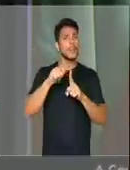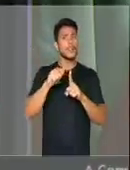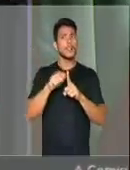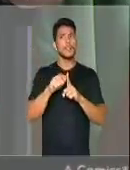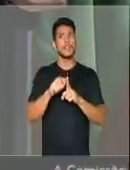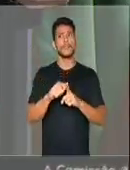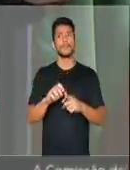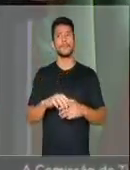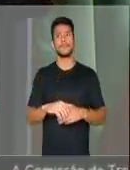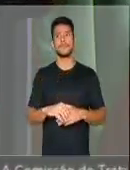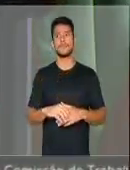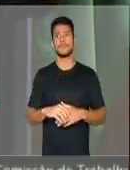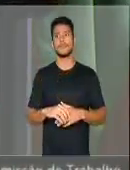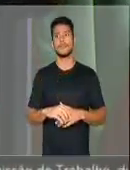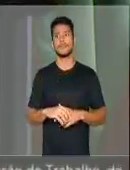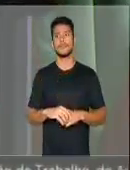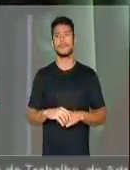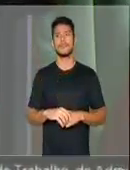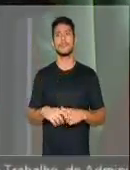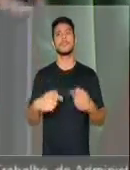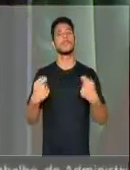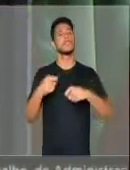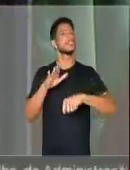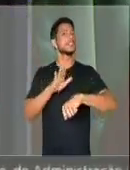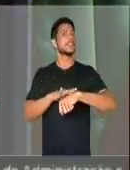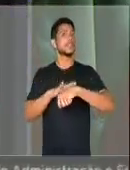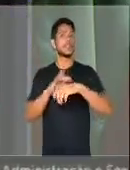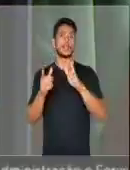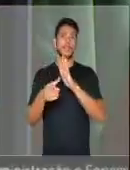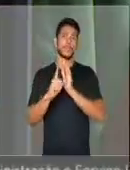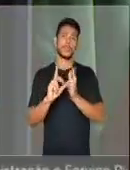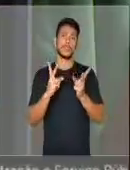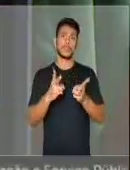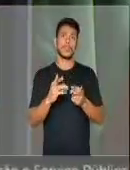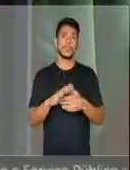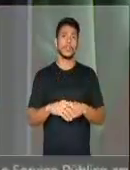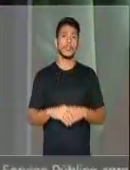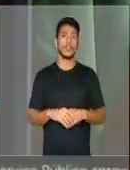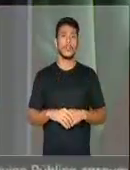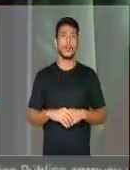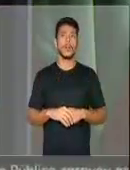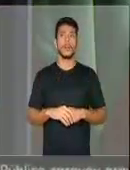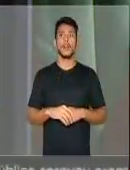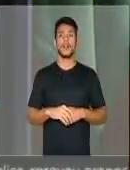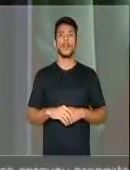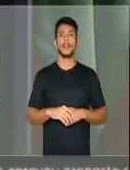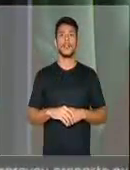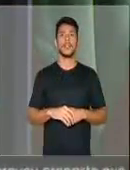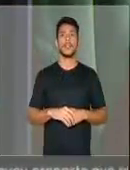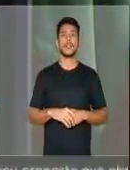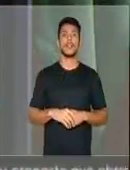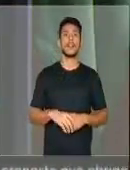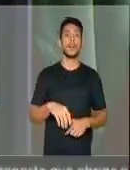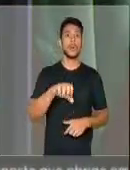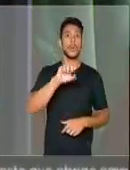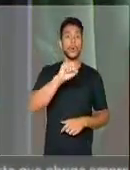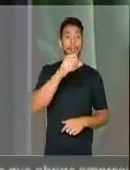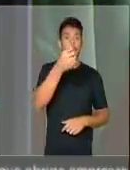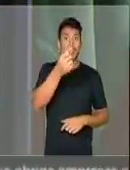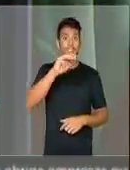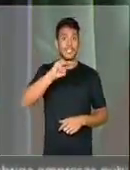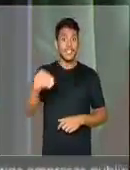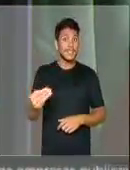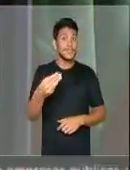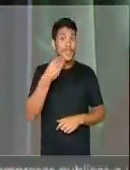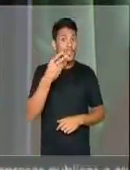uma cena. Meu tempo tem que ser restabelecido, e não foi estabelecido. Mais de uma cena, dá 86 milhões de reais